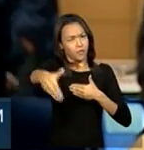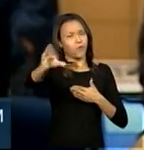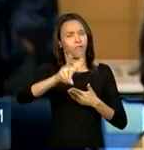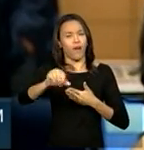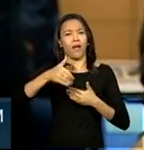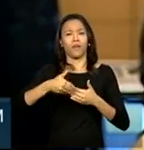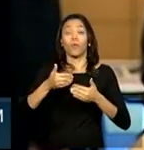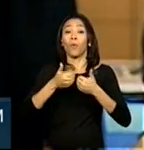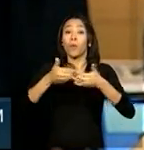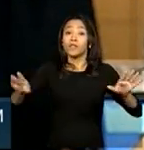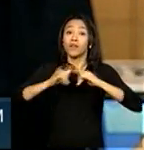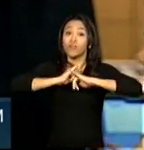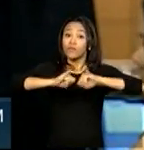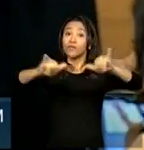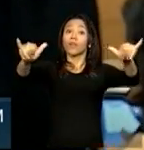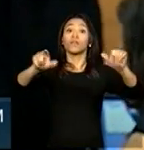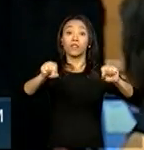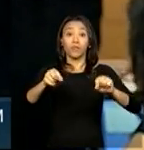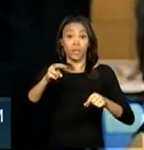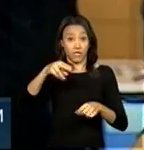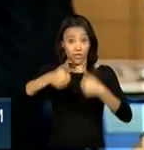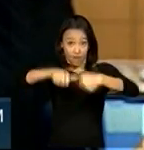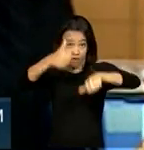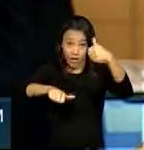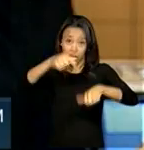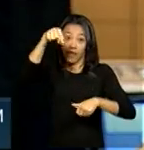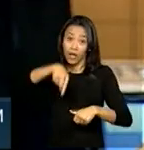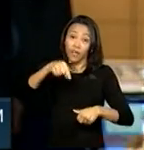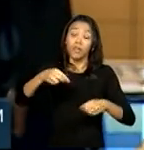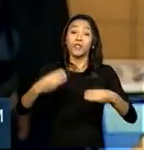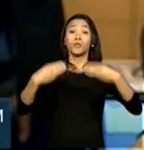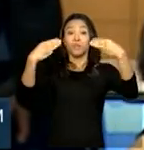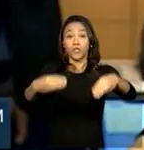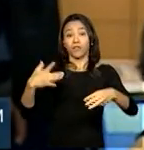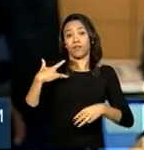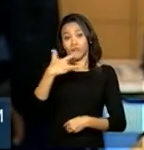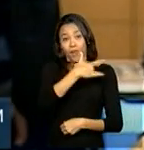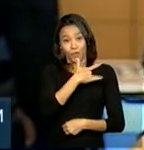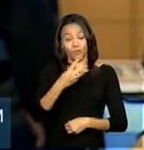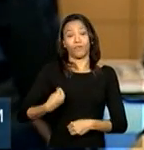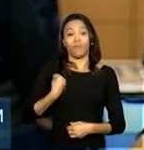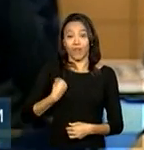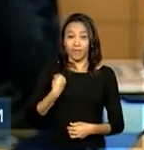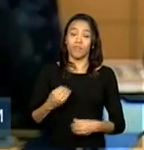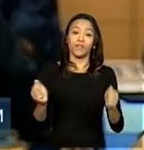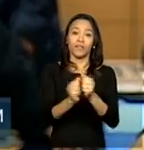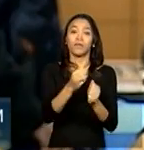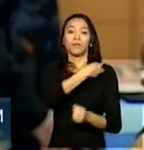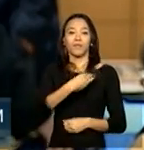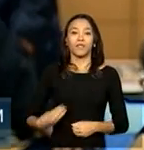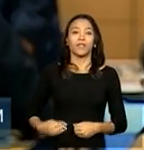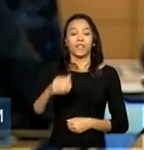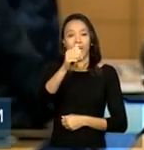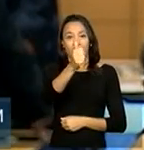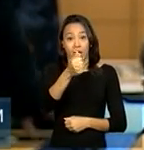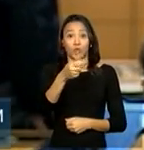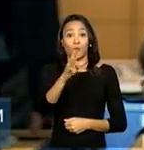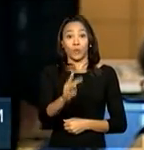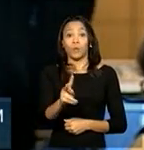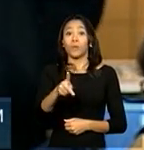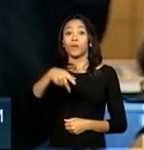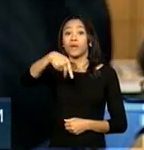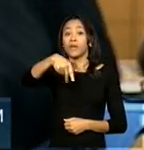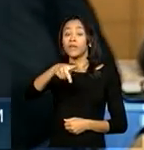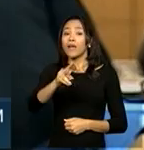para divulgação dessas notas finais aqui no auditório do ministério da saúde em Brasília com a presença do ministro da saúde Artur kioro e também do